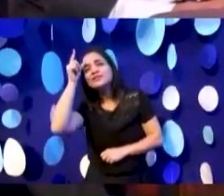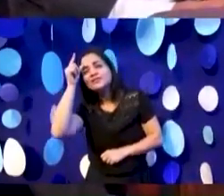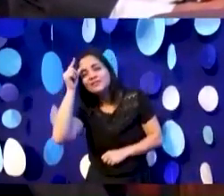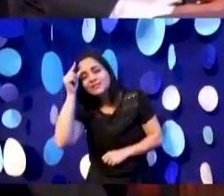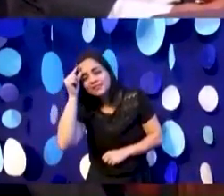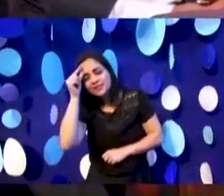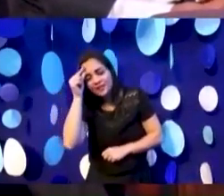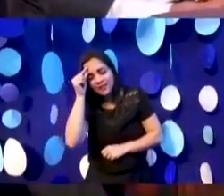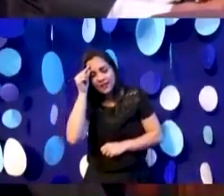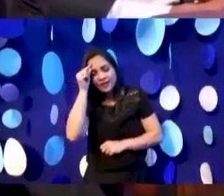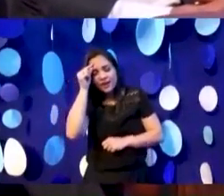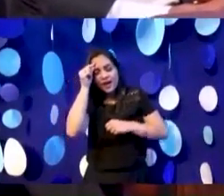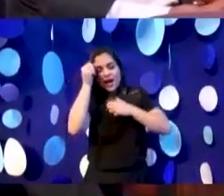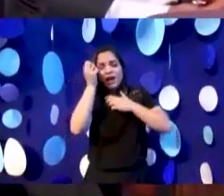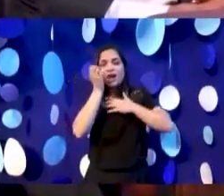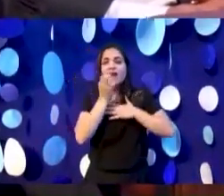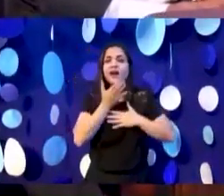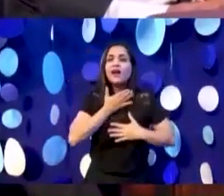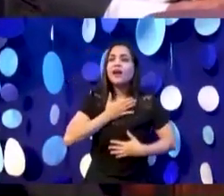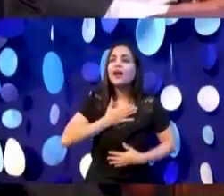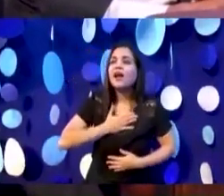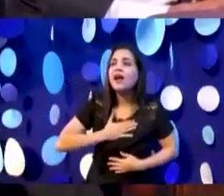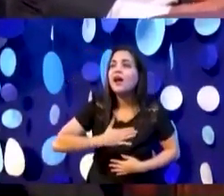Descansa em mim.